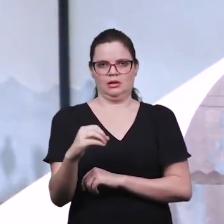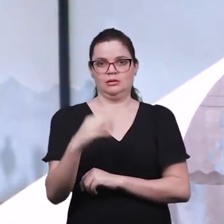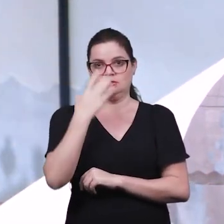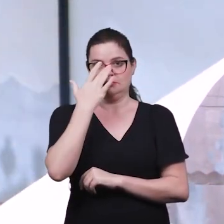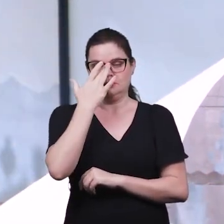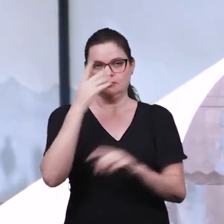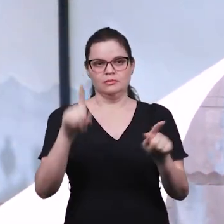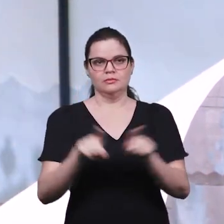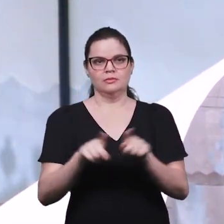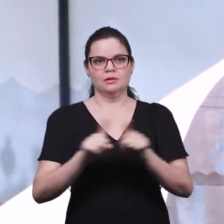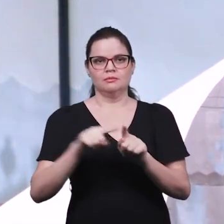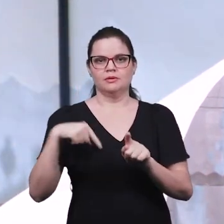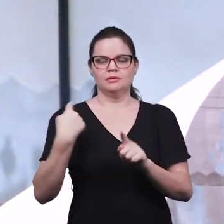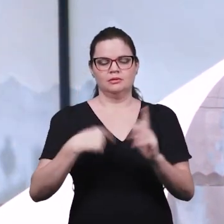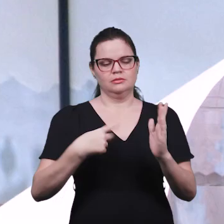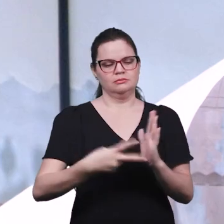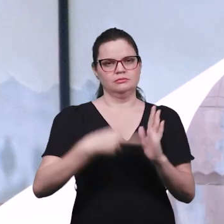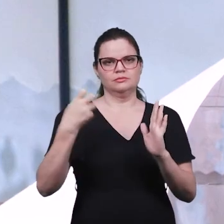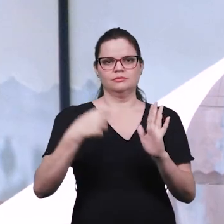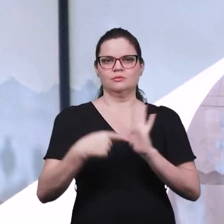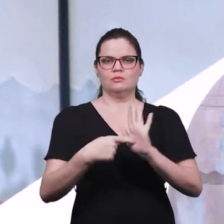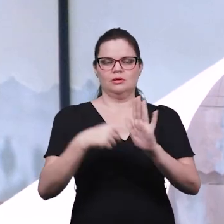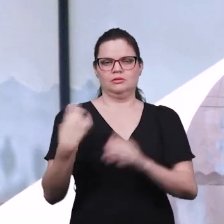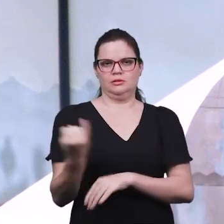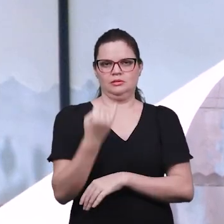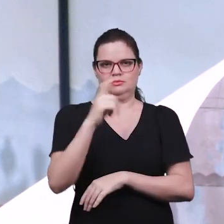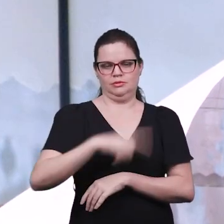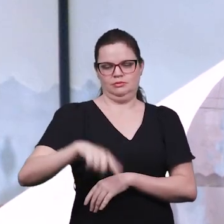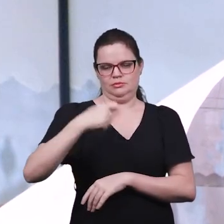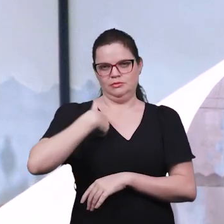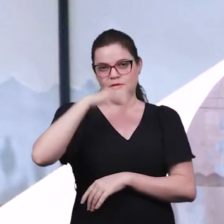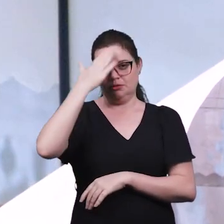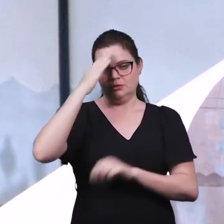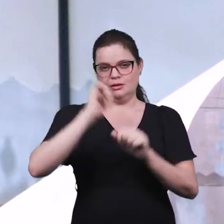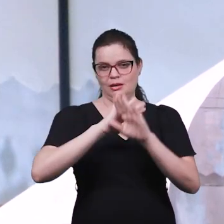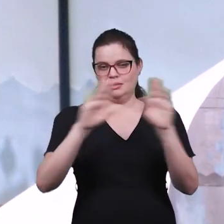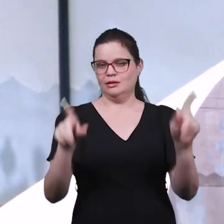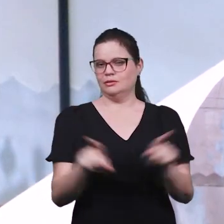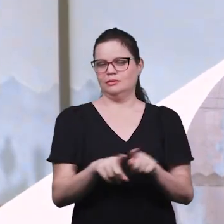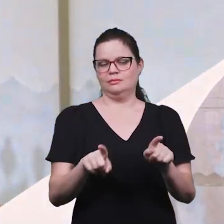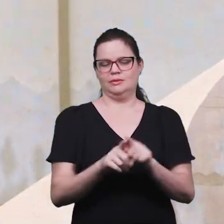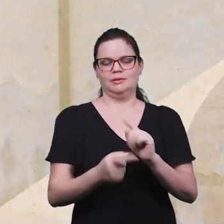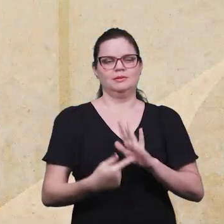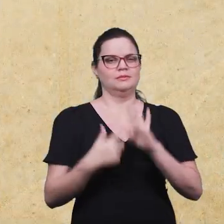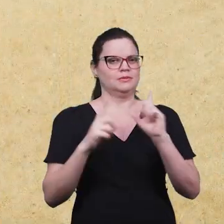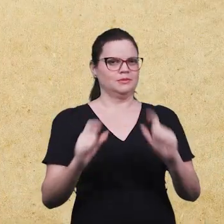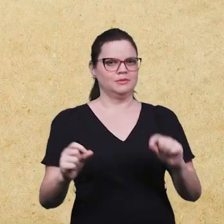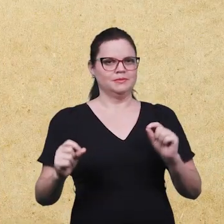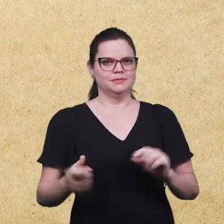110, nós vemos aqui uma coisa importante para nós. Quando ele fala assim,